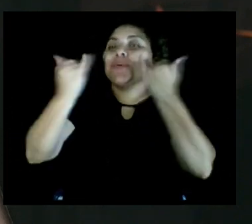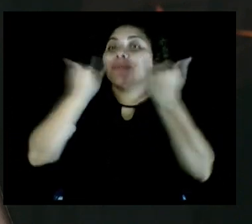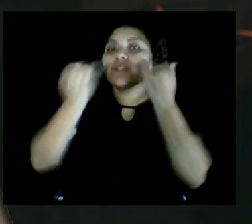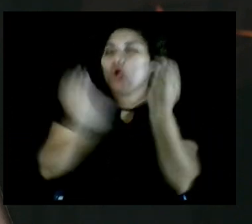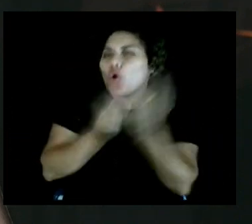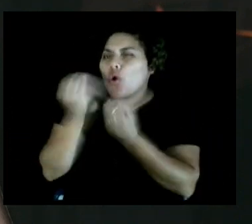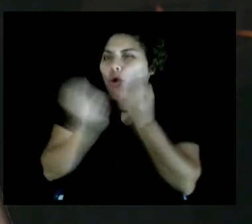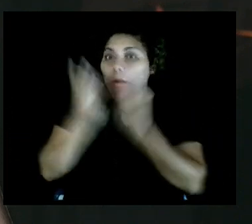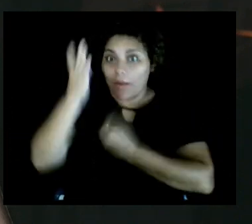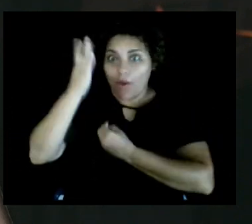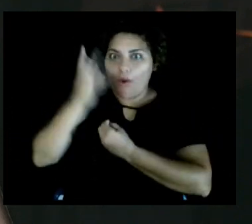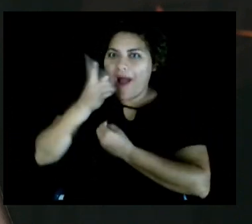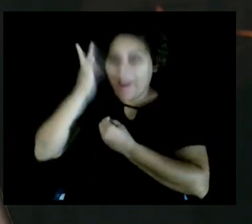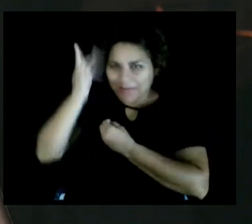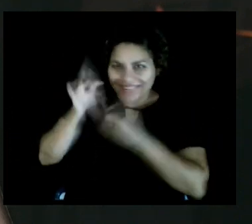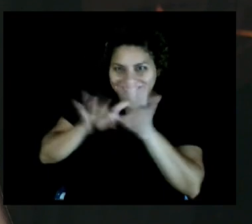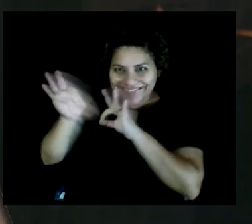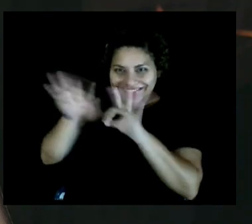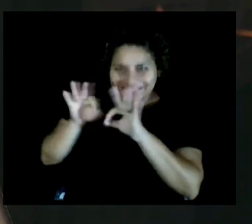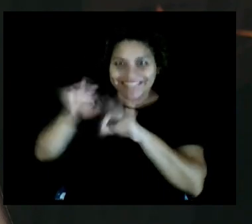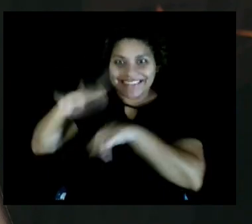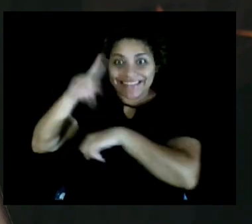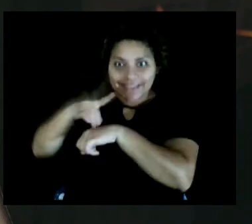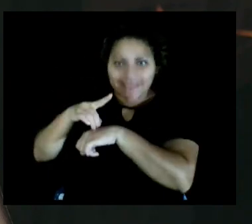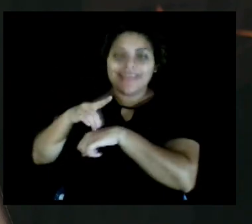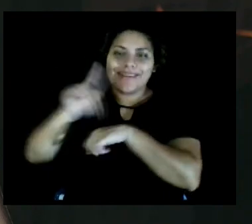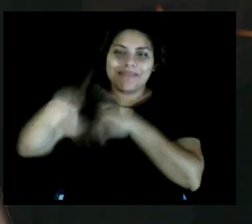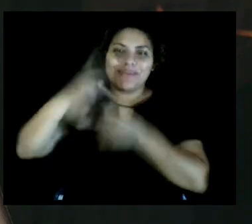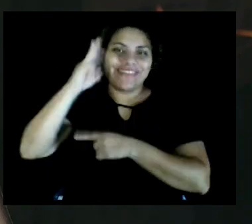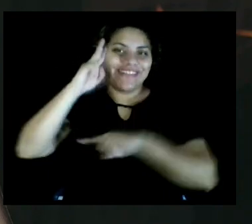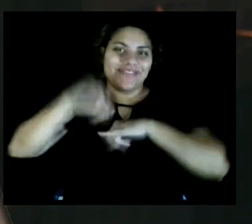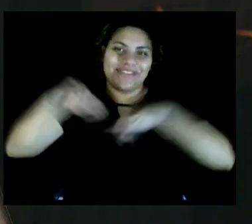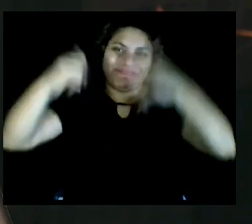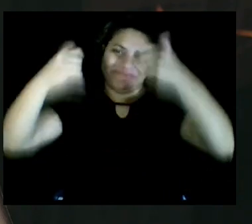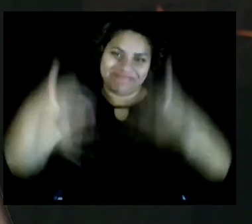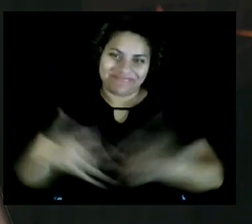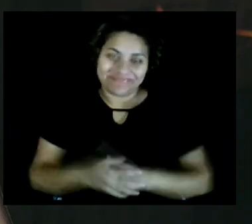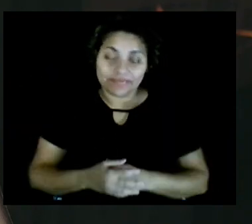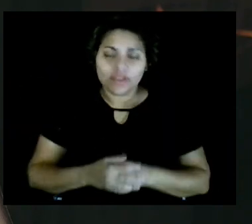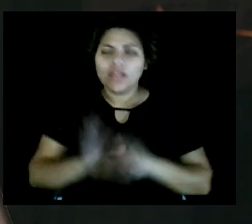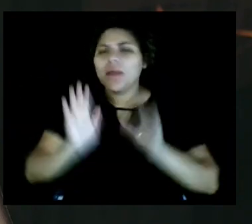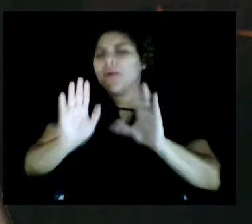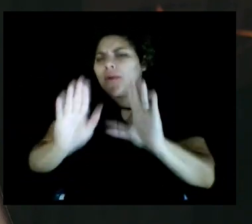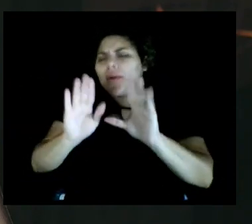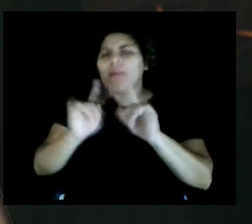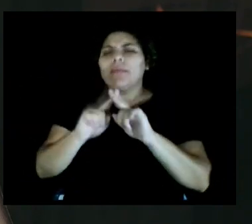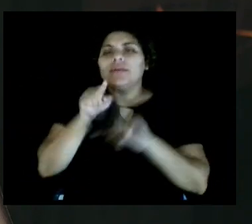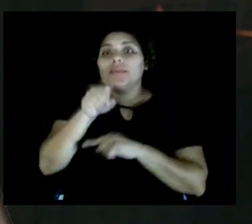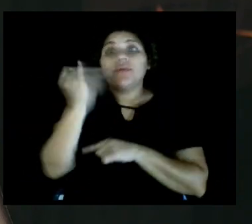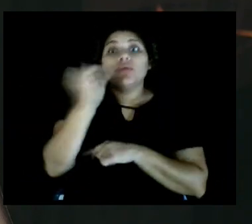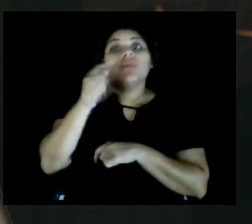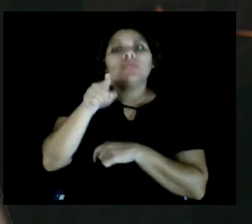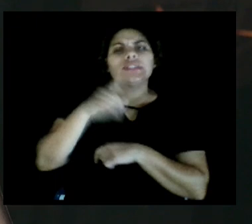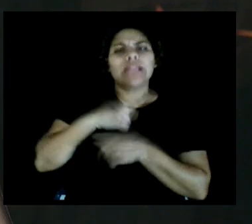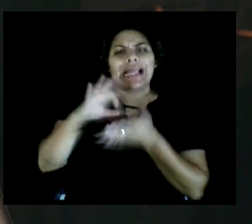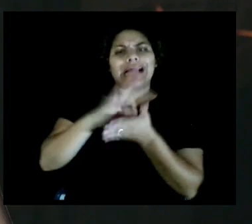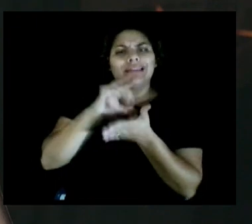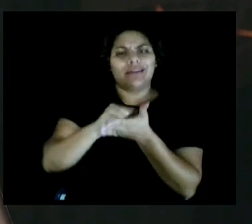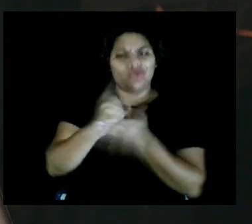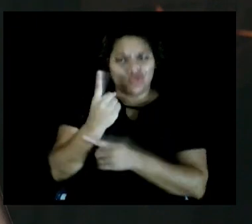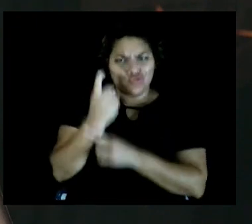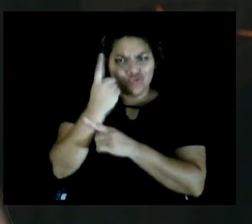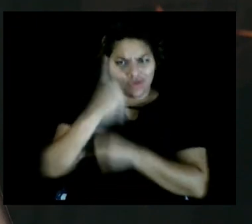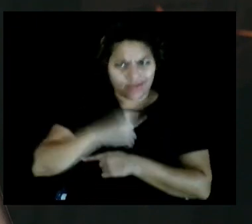tá? E agora nós temos mais uma informação importante para você que utiliza o Cadastro Único. O governo federal está migrando